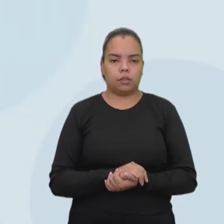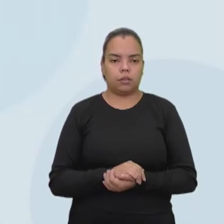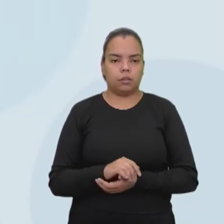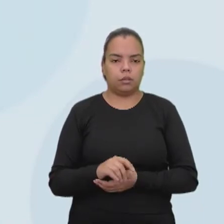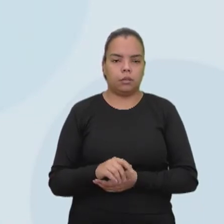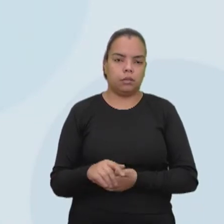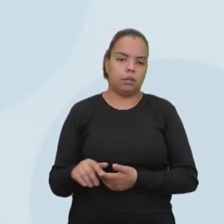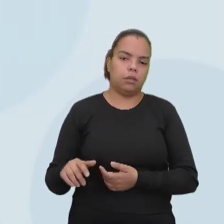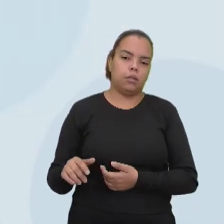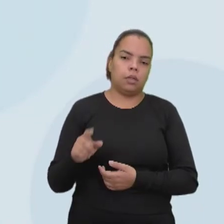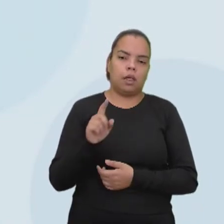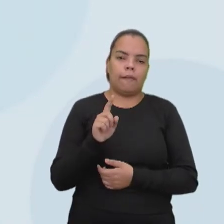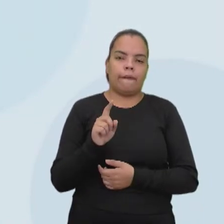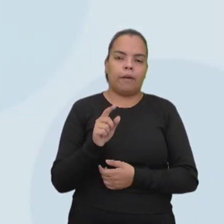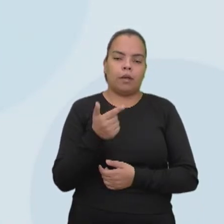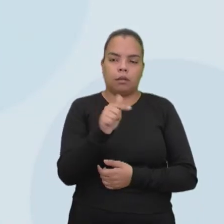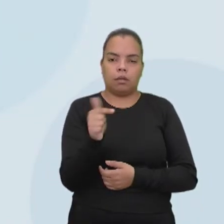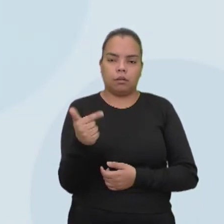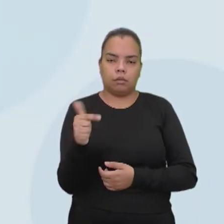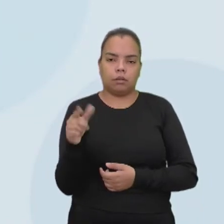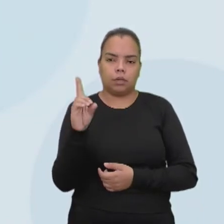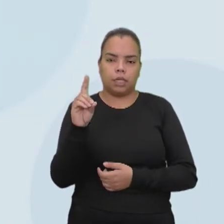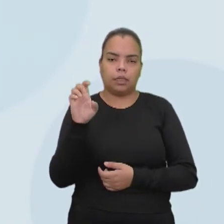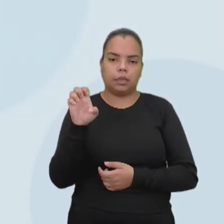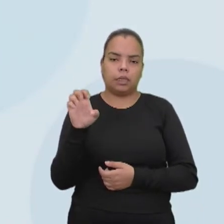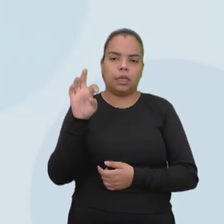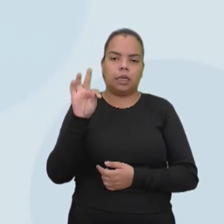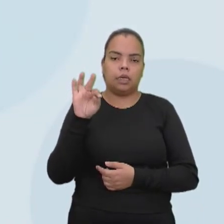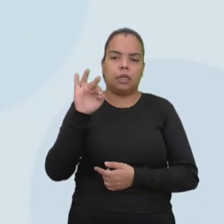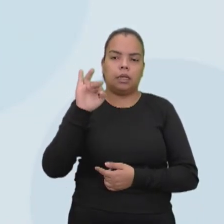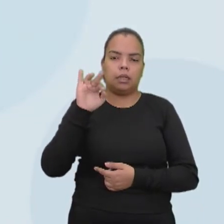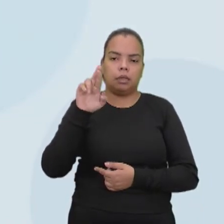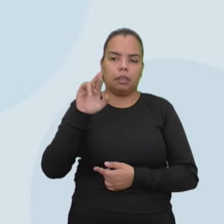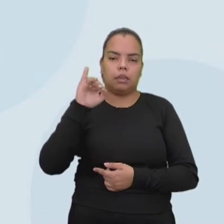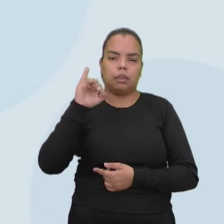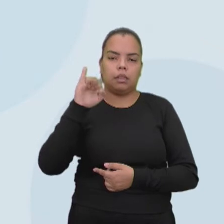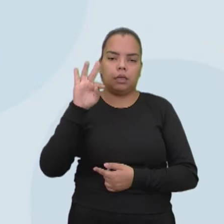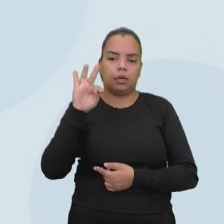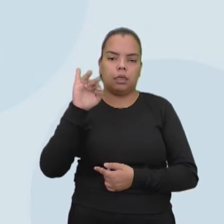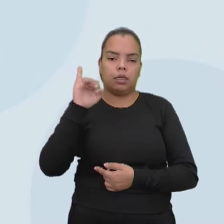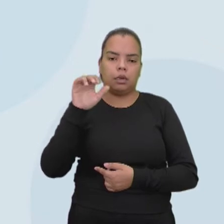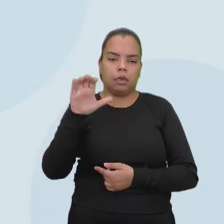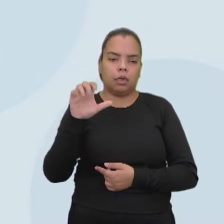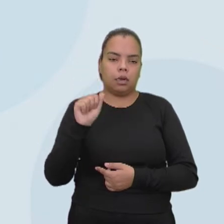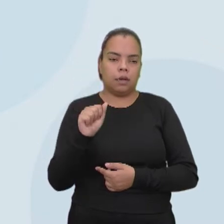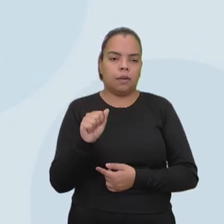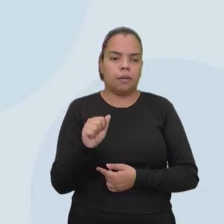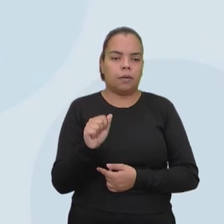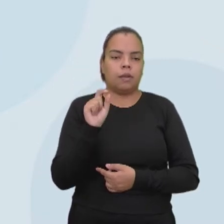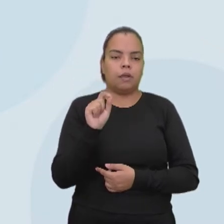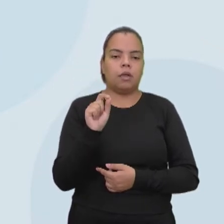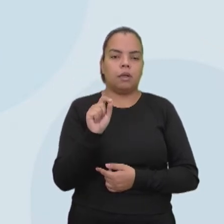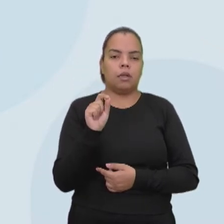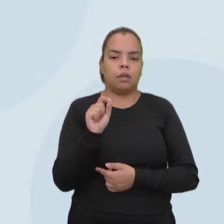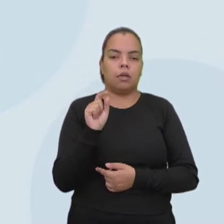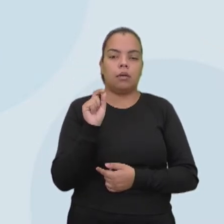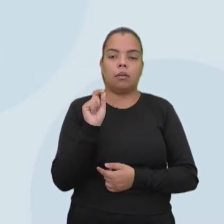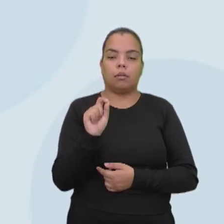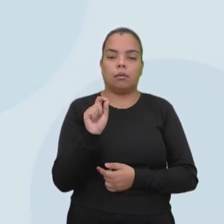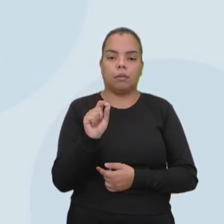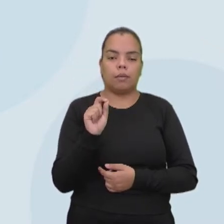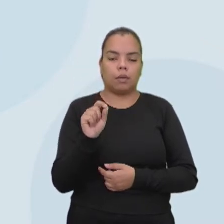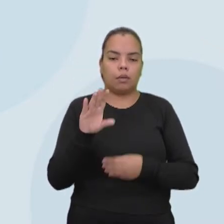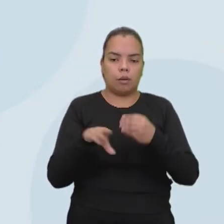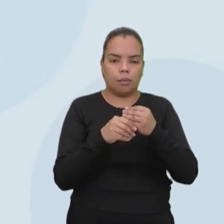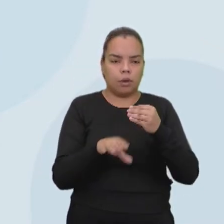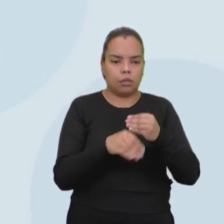pela precipitação química de sais ou pela acumulação de restos orgânicos de animais e plantas.